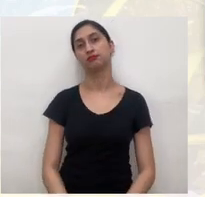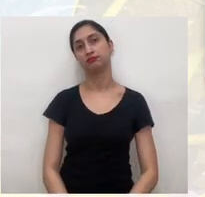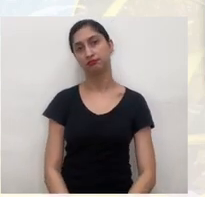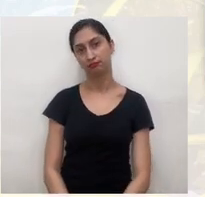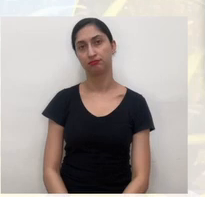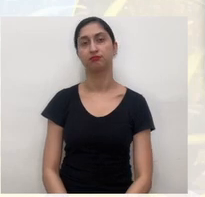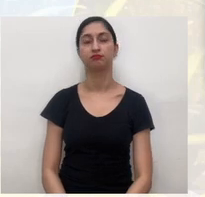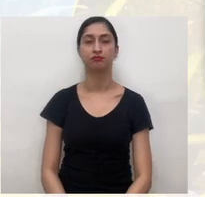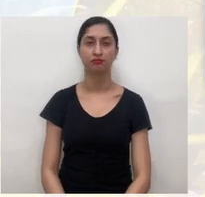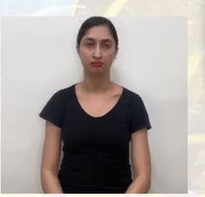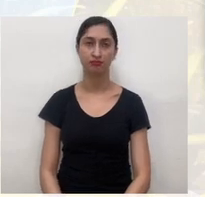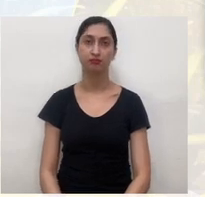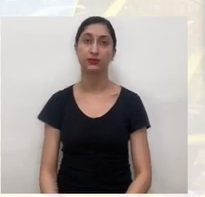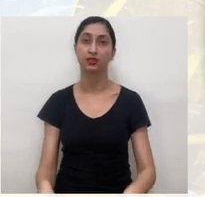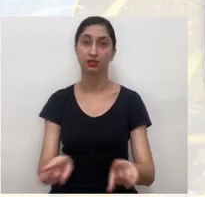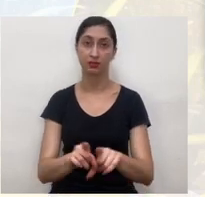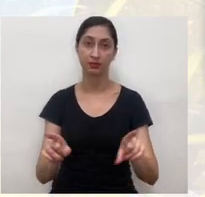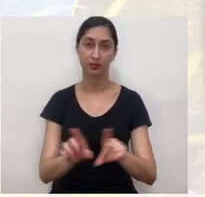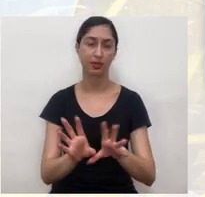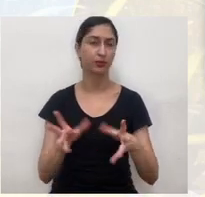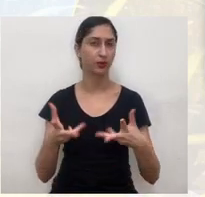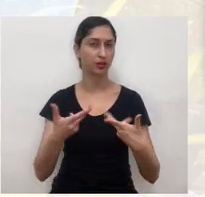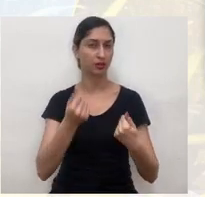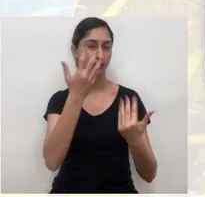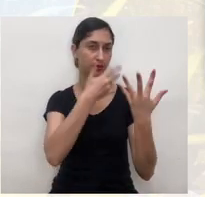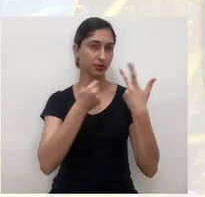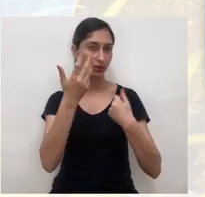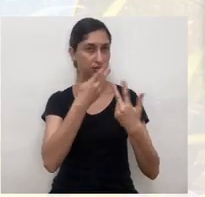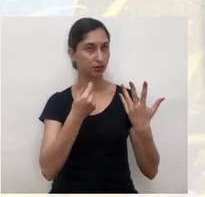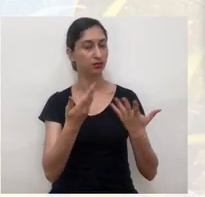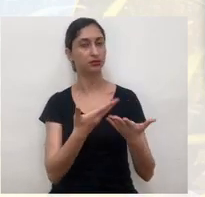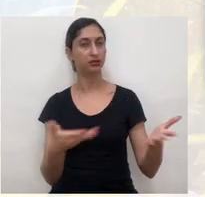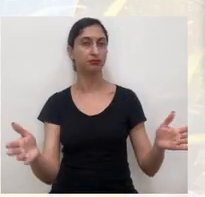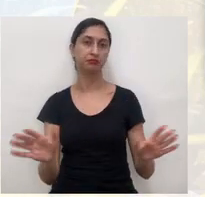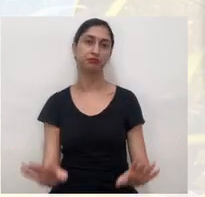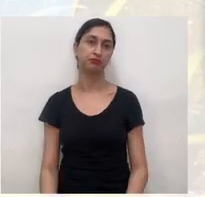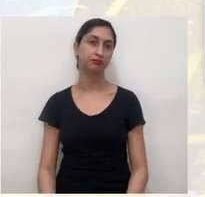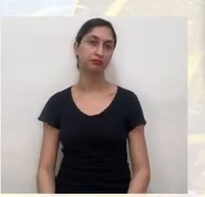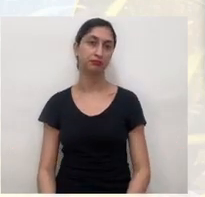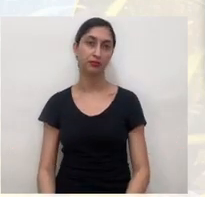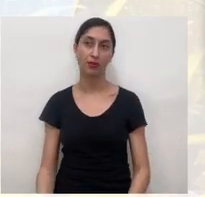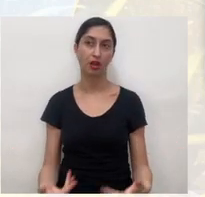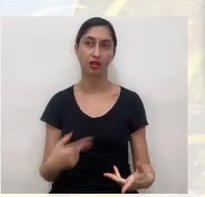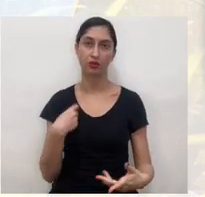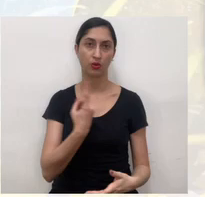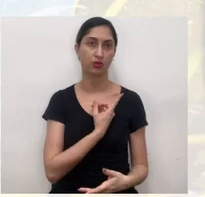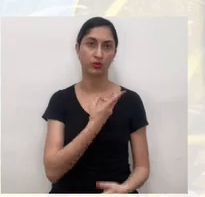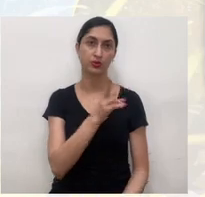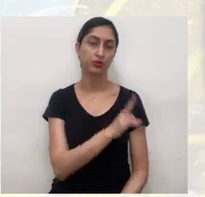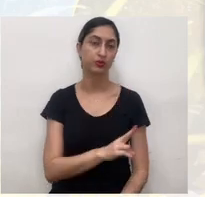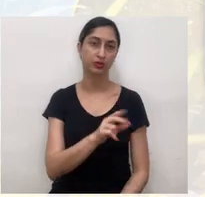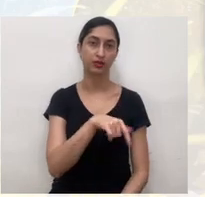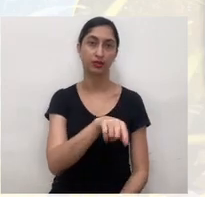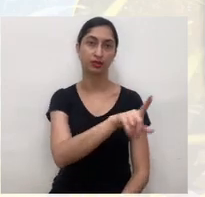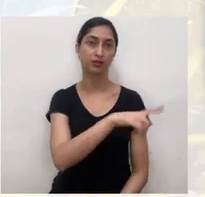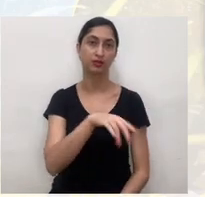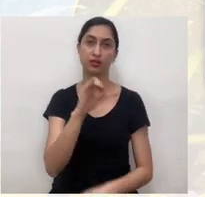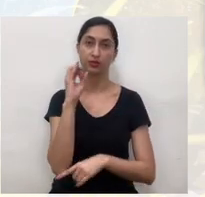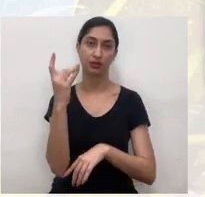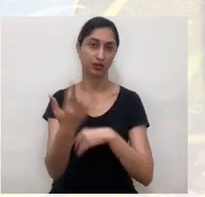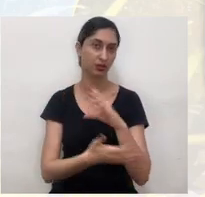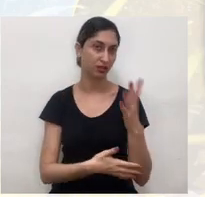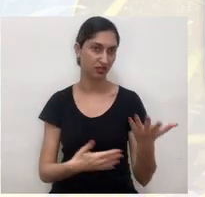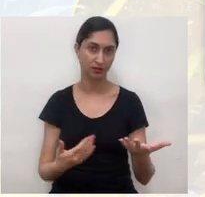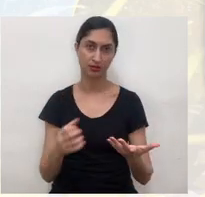qualidades plásticas interessantes. Então, essas plantas se tornavam plantas paisagísticas ou